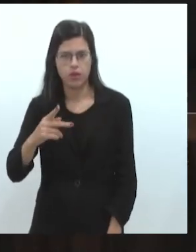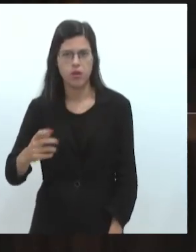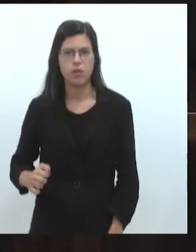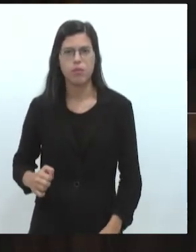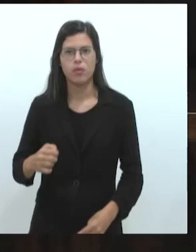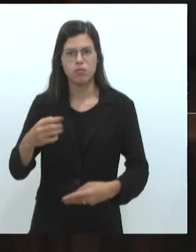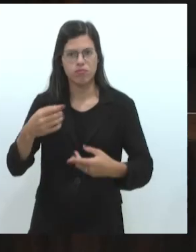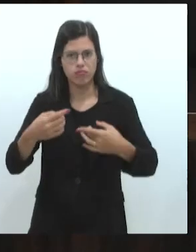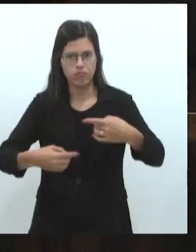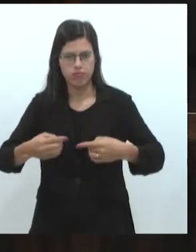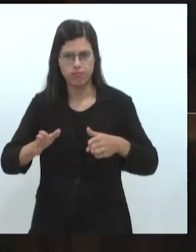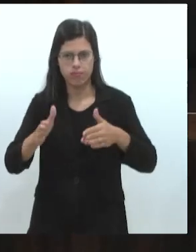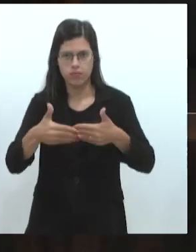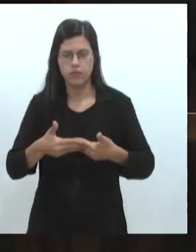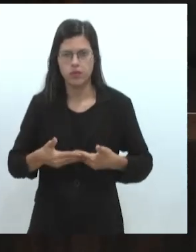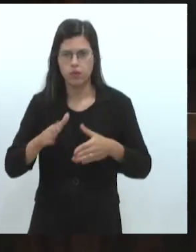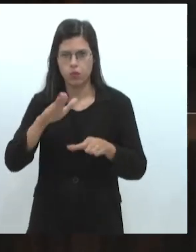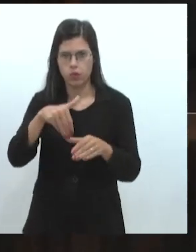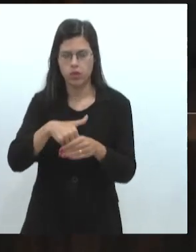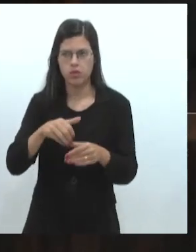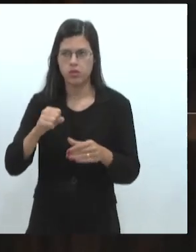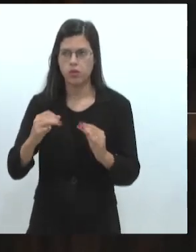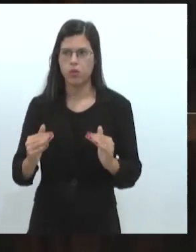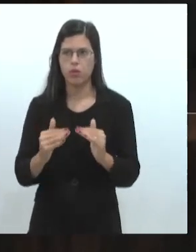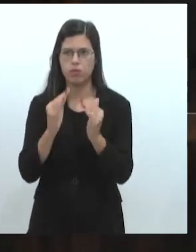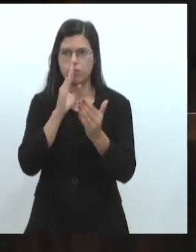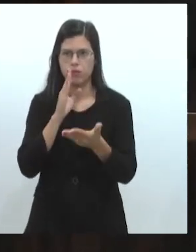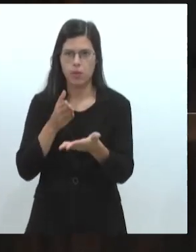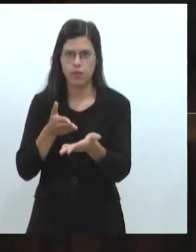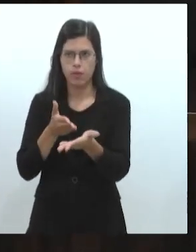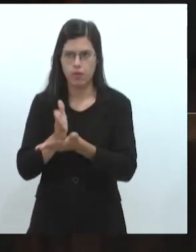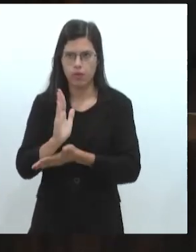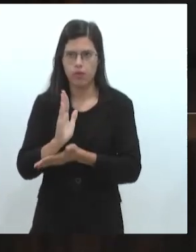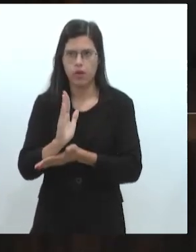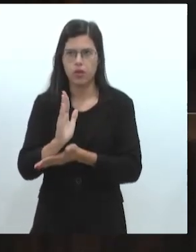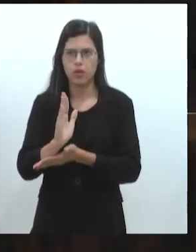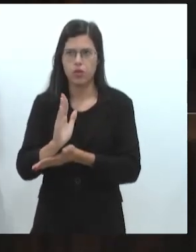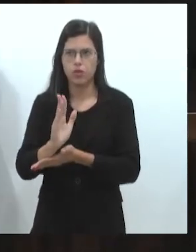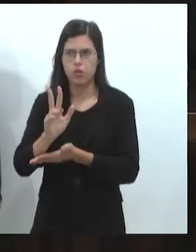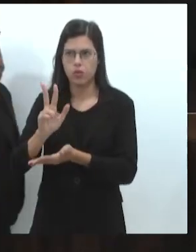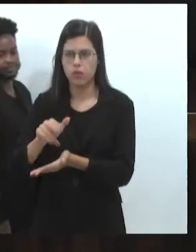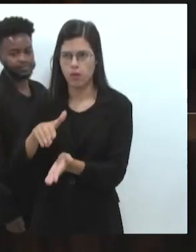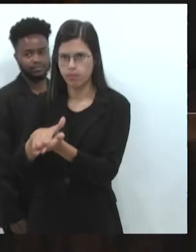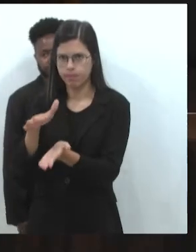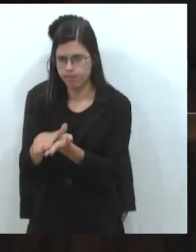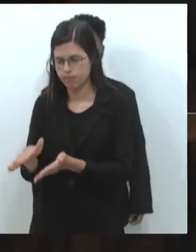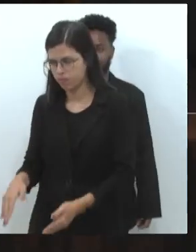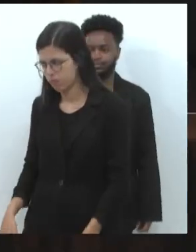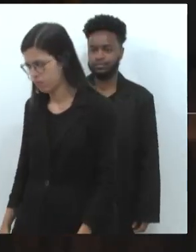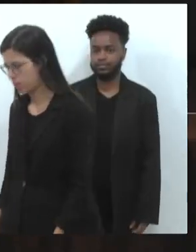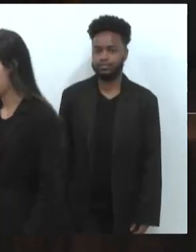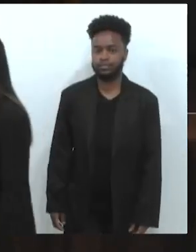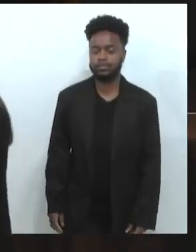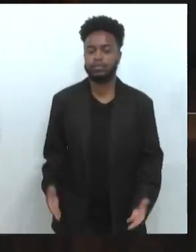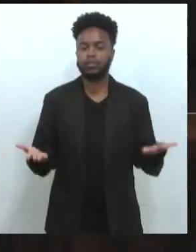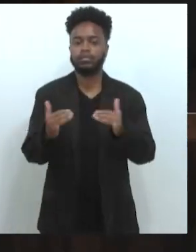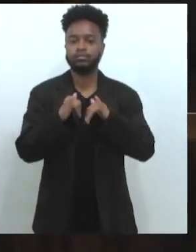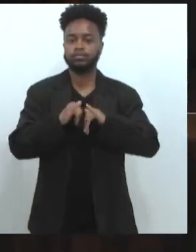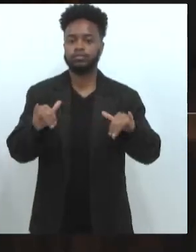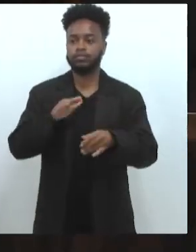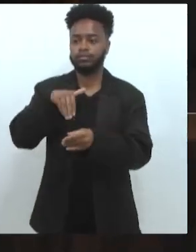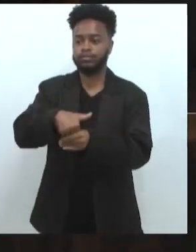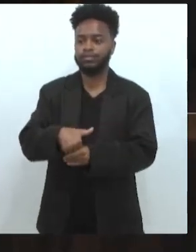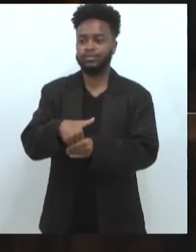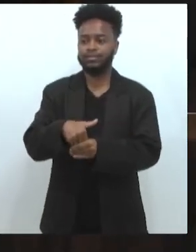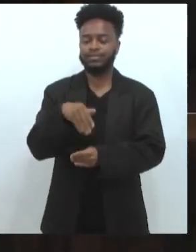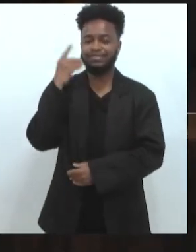discutir, encerrada a discussão, em votação. Senhores que aprovam, permaneçam como estão. Aprovado. Vai à publicação. Para declaração de voto, o